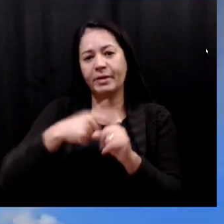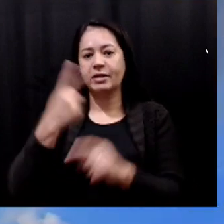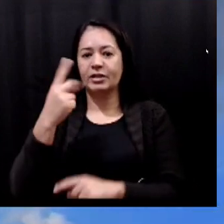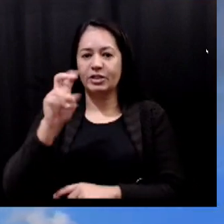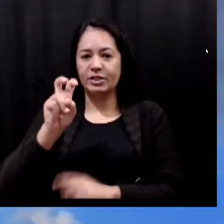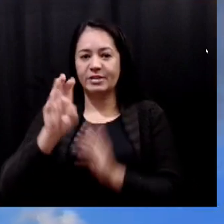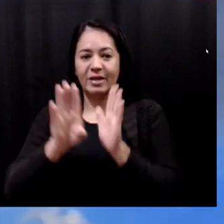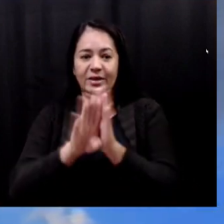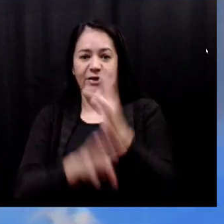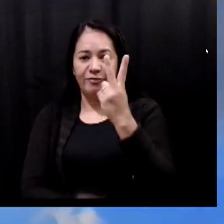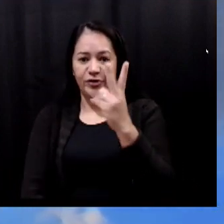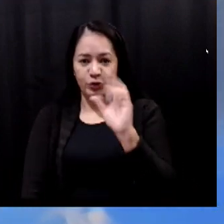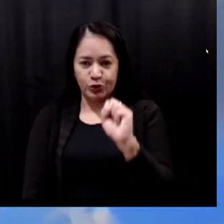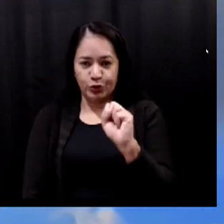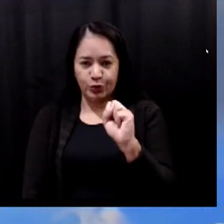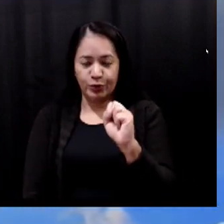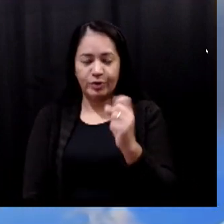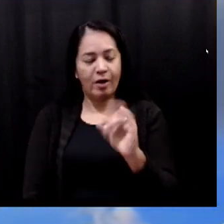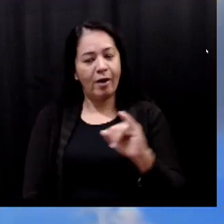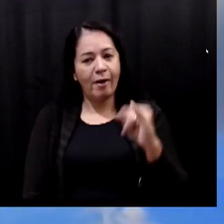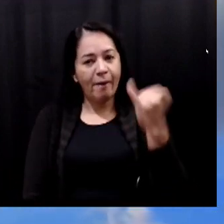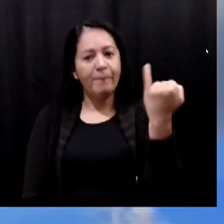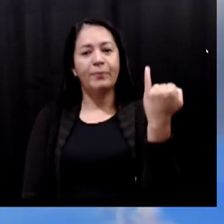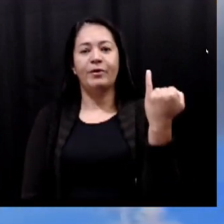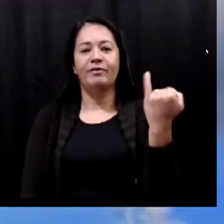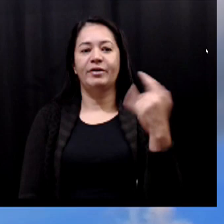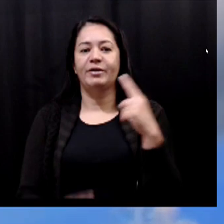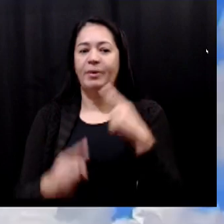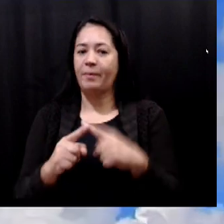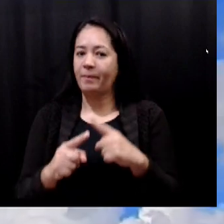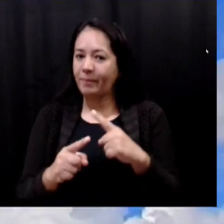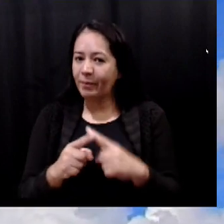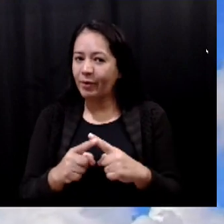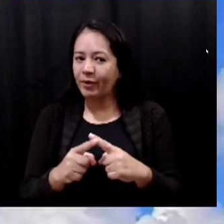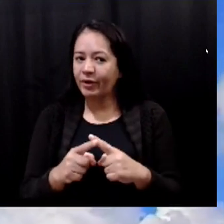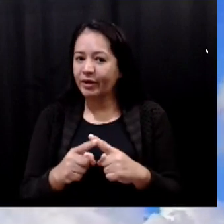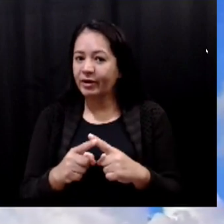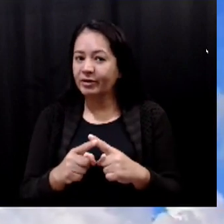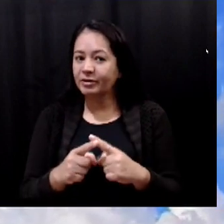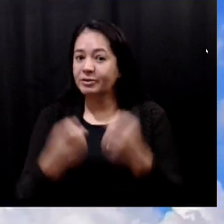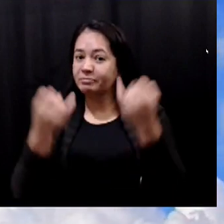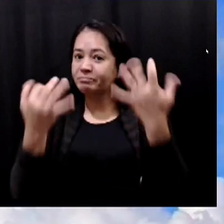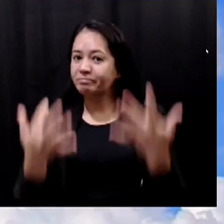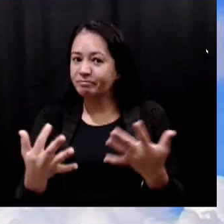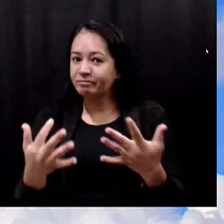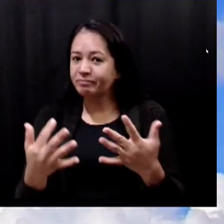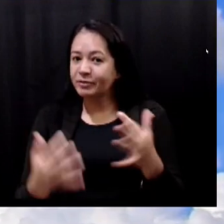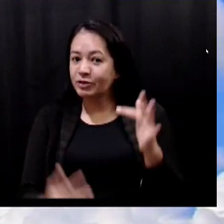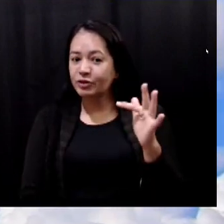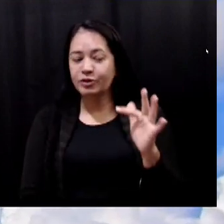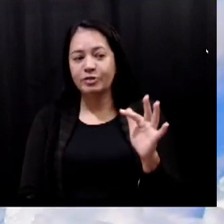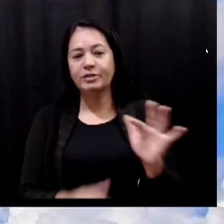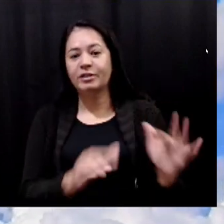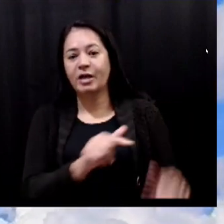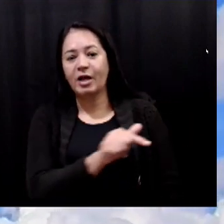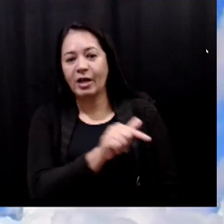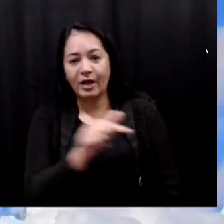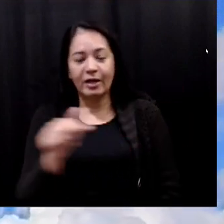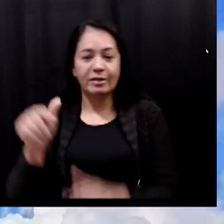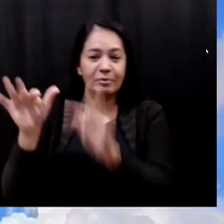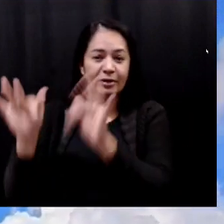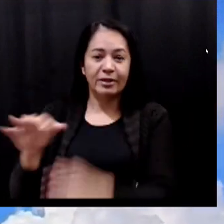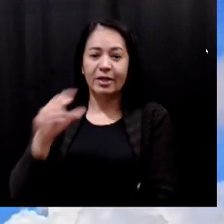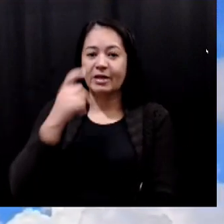graus. Aproveita, porque a previsão do tempo diz que lá para o final de semana, sexta, sábado e domingo, a gente já tem